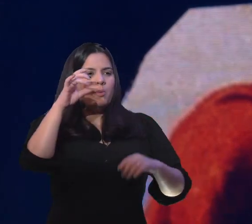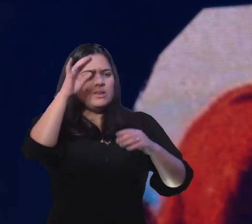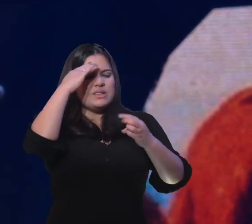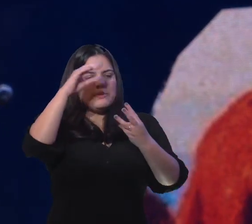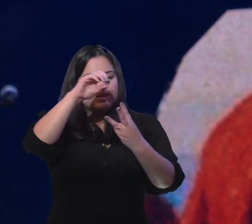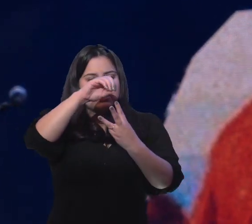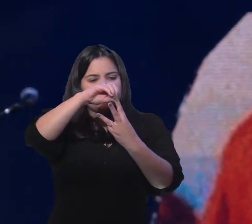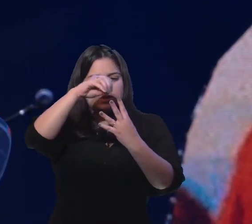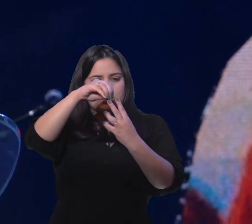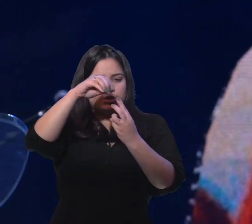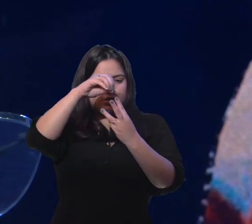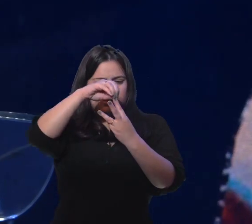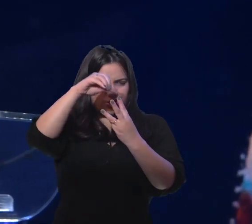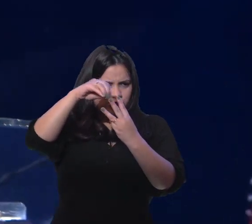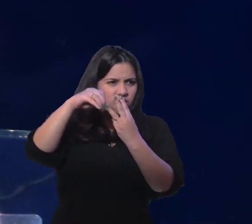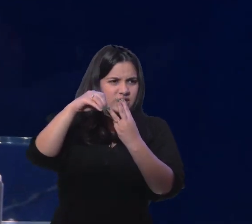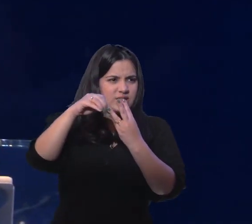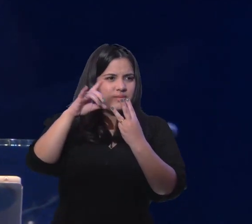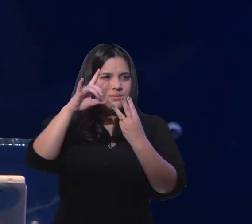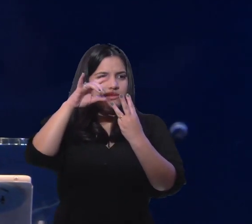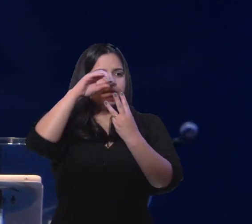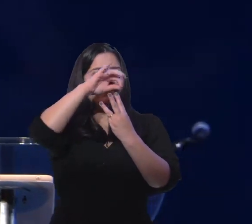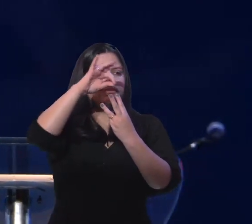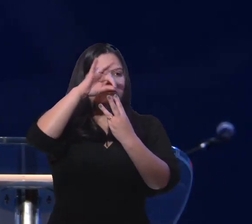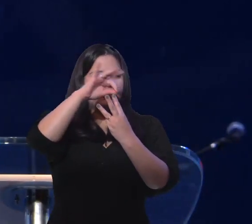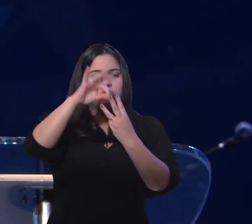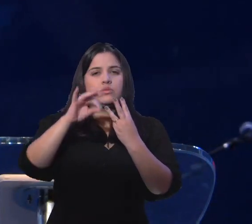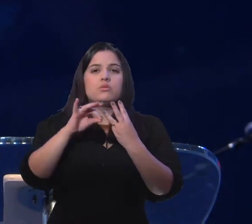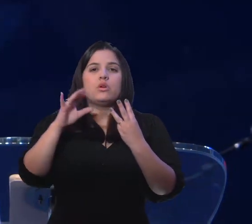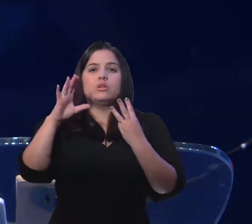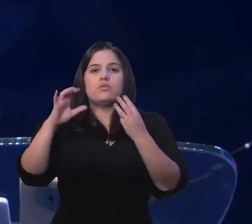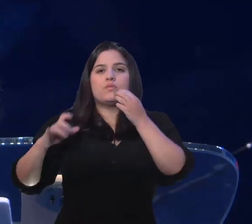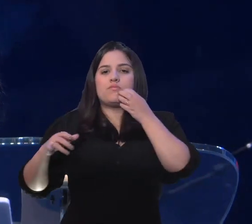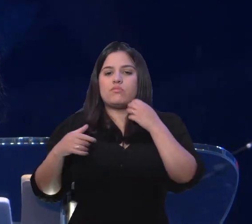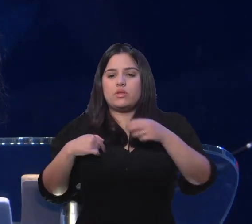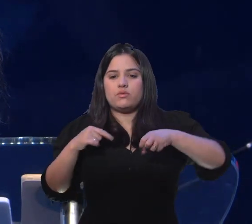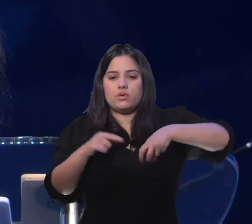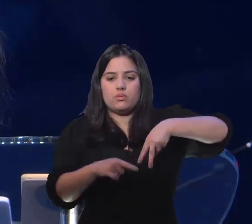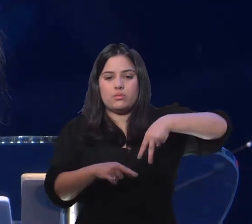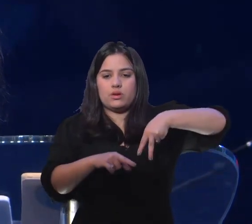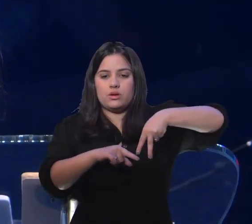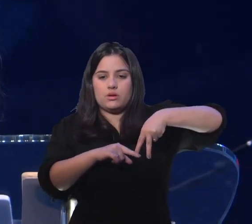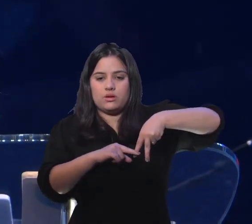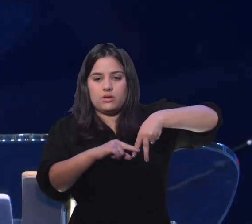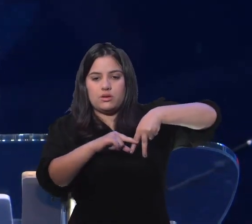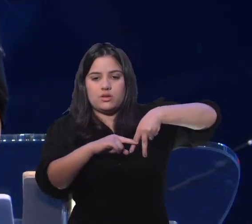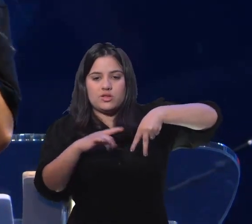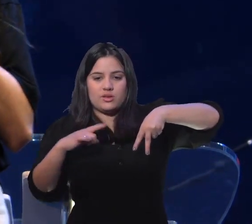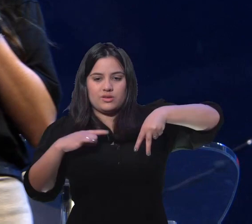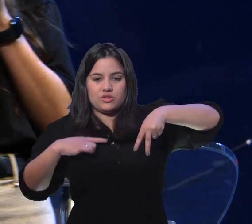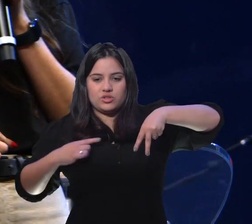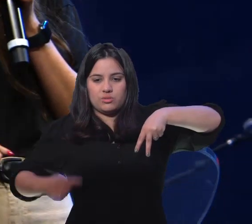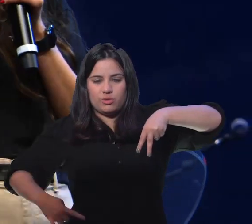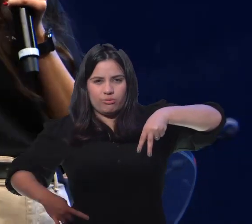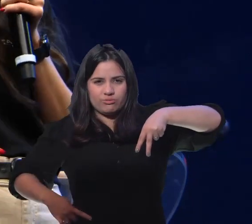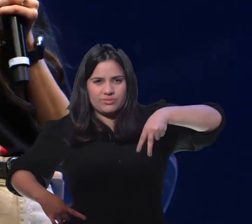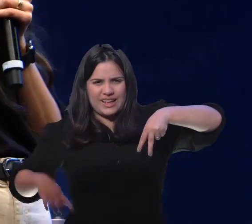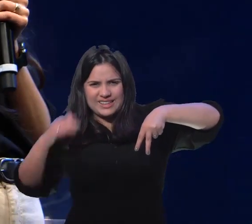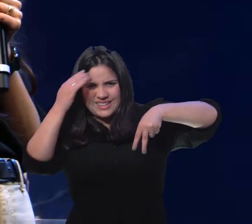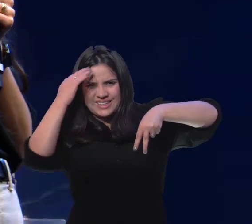uma calça, tipo, cintura alta, assim. E eu tava com um cropped. Só que, assim, o meu cropped aparecia, tipo, um dedo da minha barriga, assim.